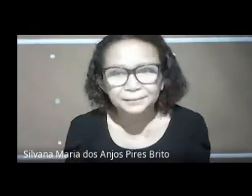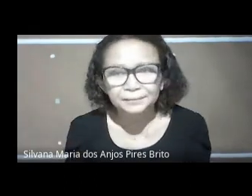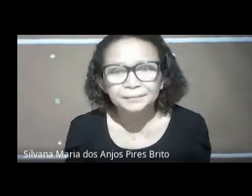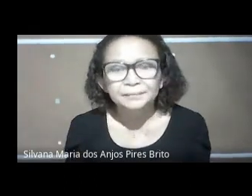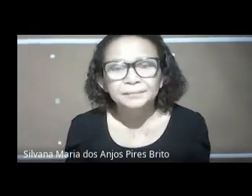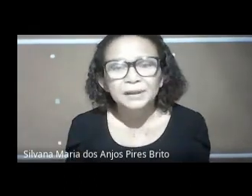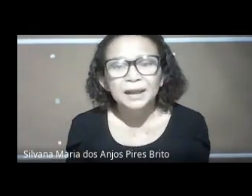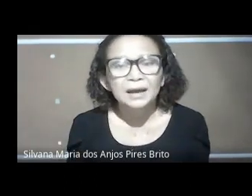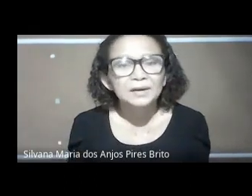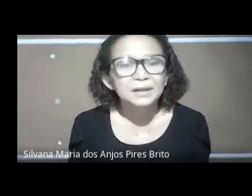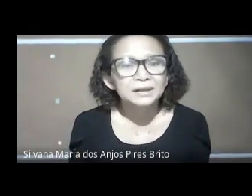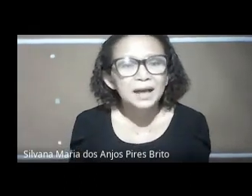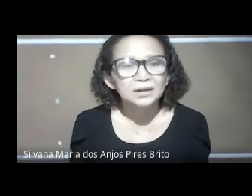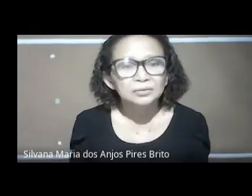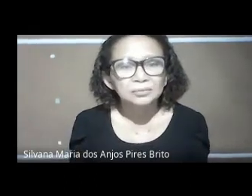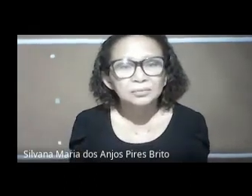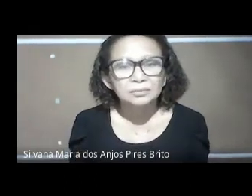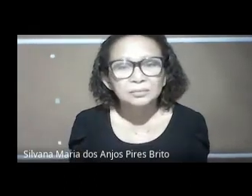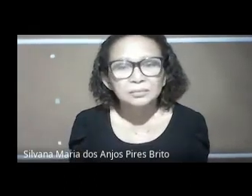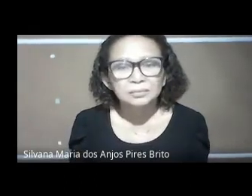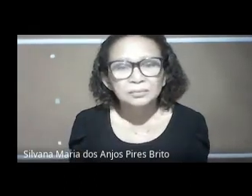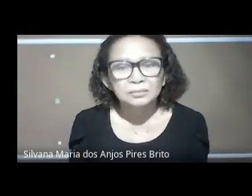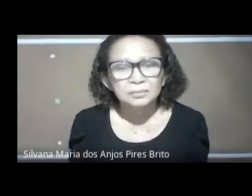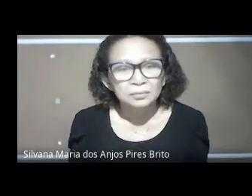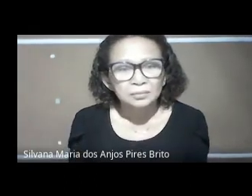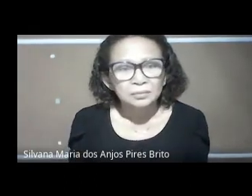quê? O que é que vocês acham?